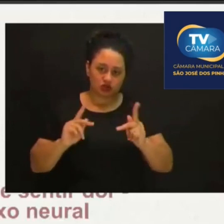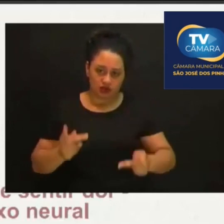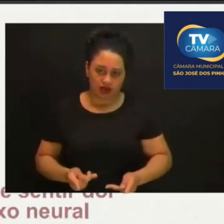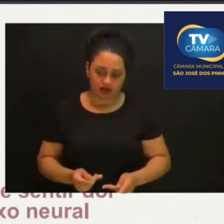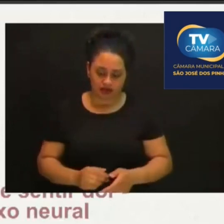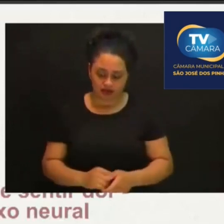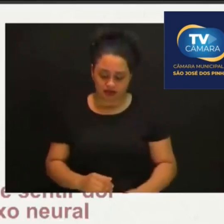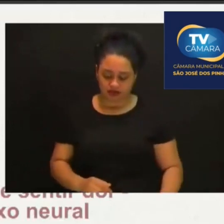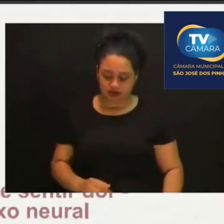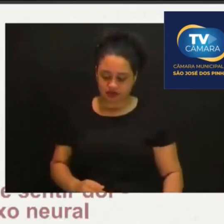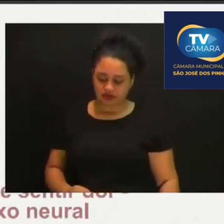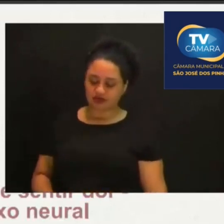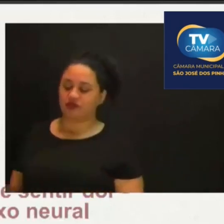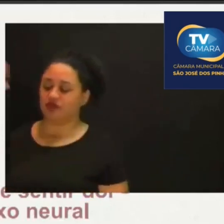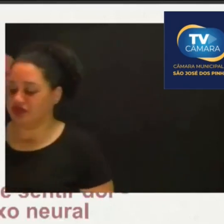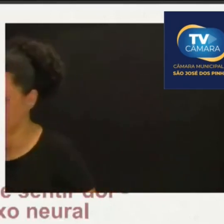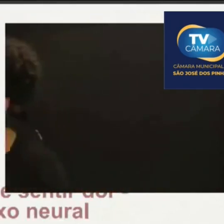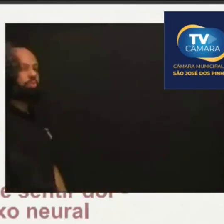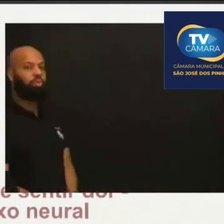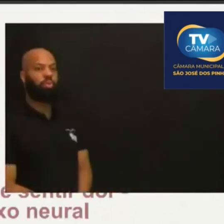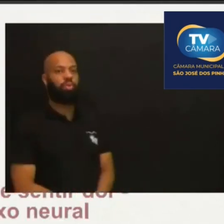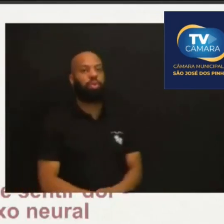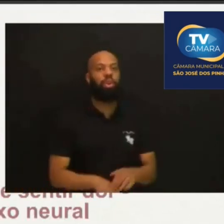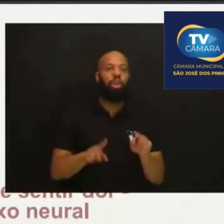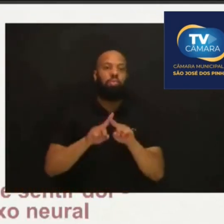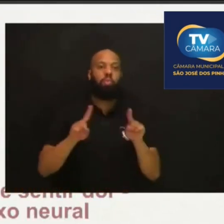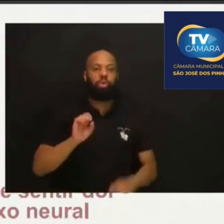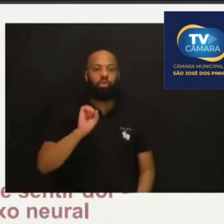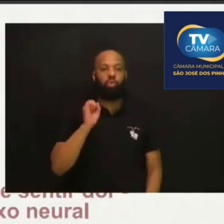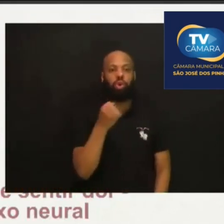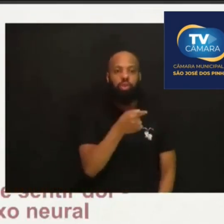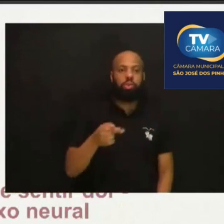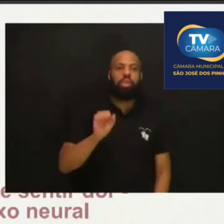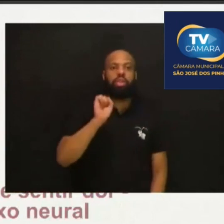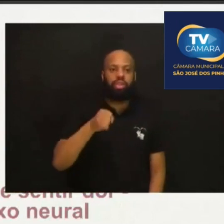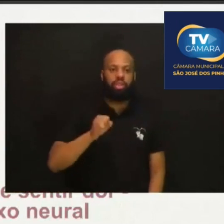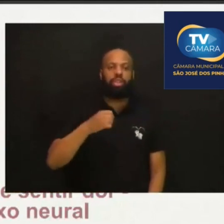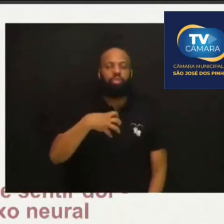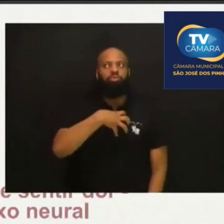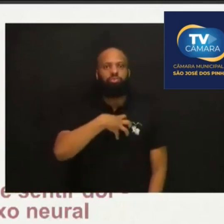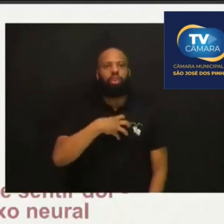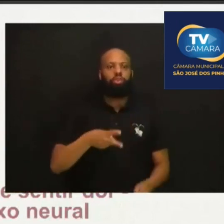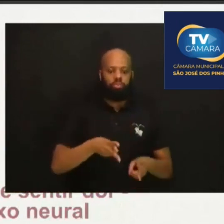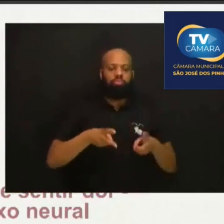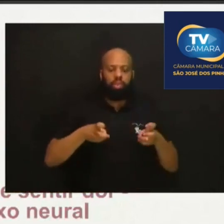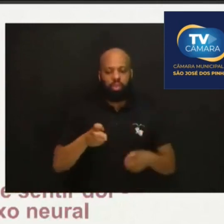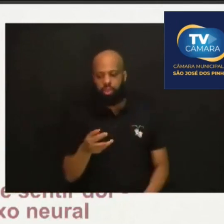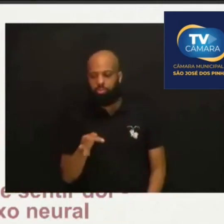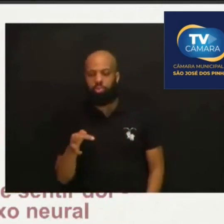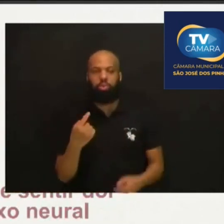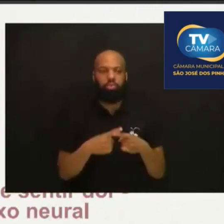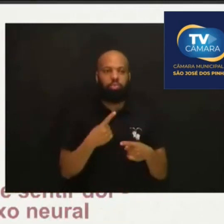Mas com 8 semanas, sim, já existe reflexo. Então, aquela descrição que o Dr. Henrique nos deu, daquele aborto como uma